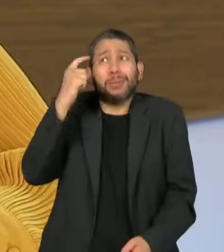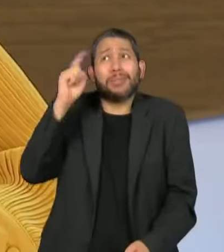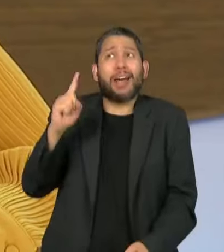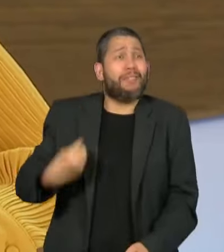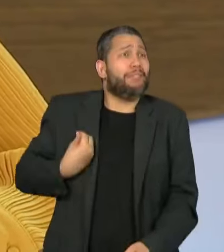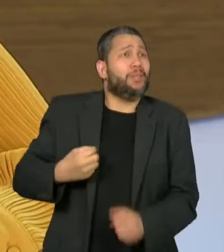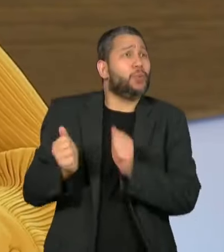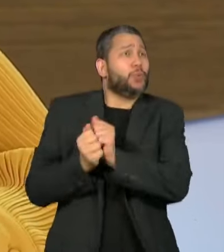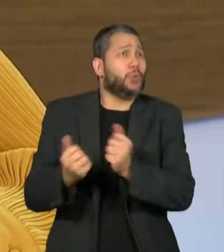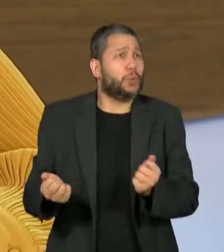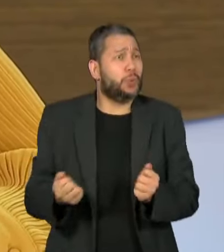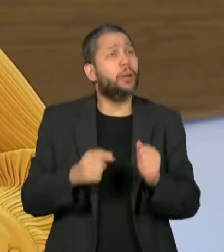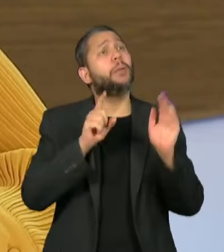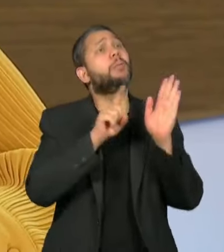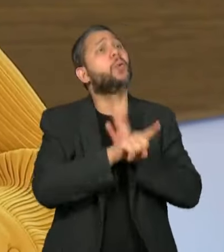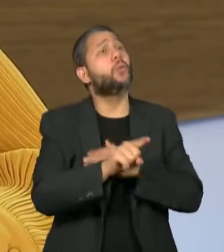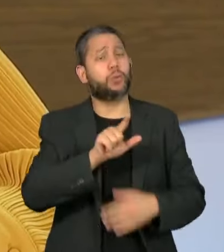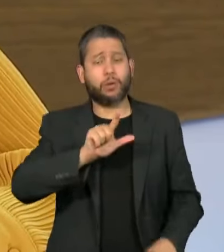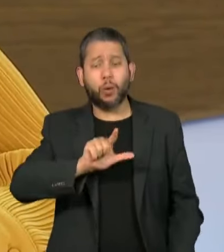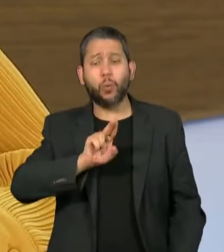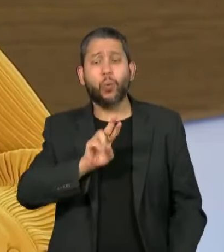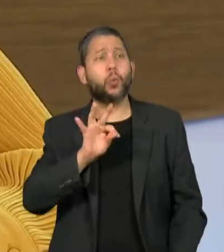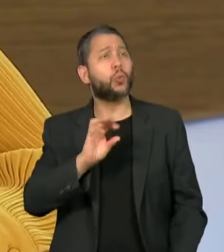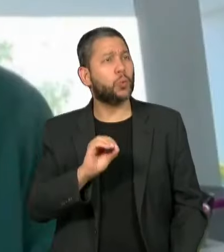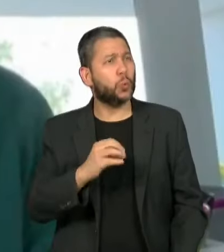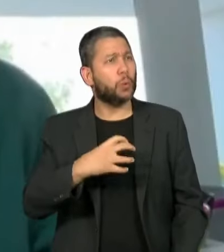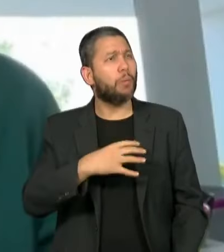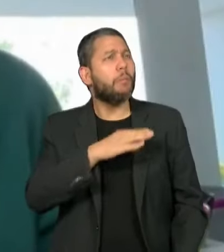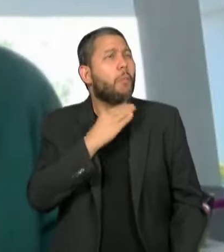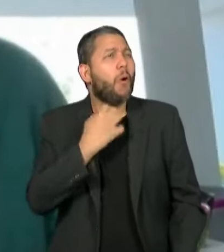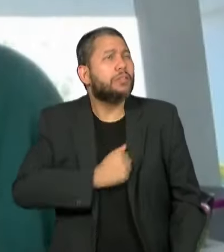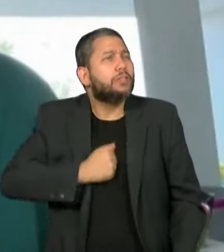E eu queria saber o que é que o luto fez da sua vida e da sua escrita.